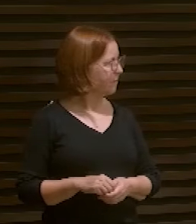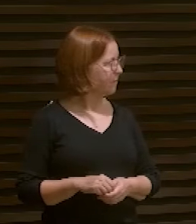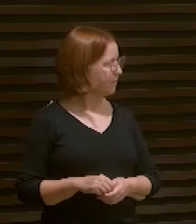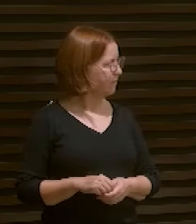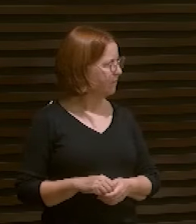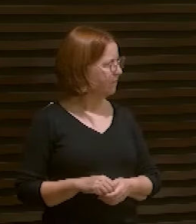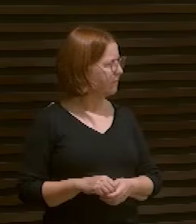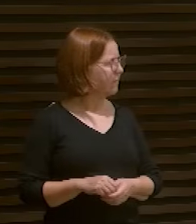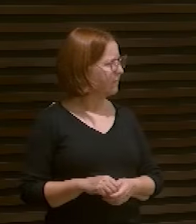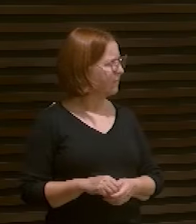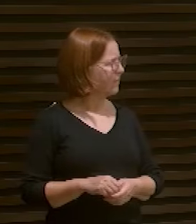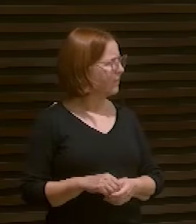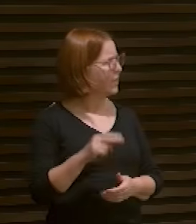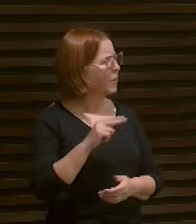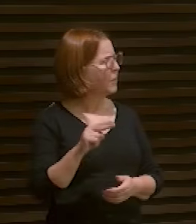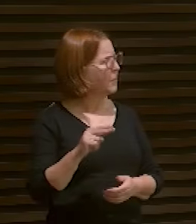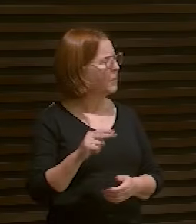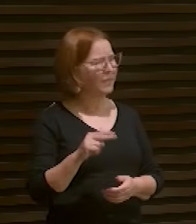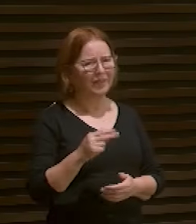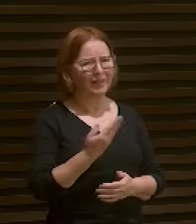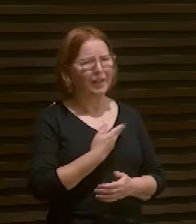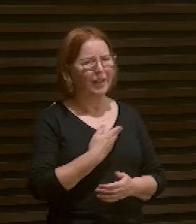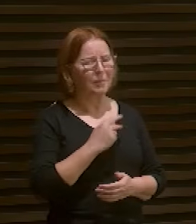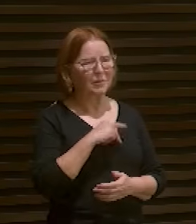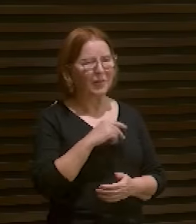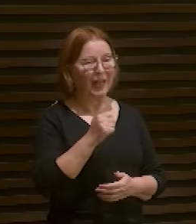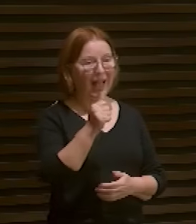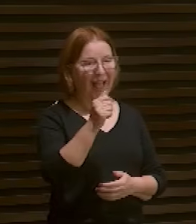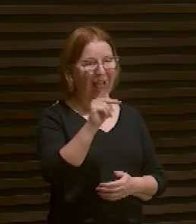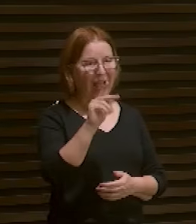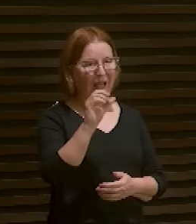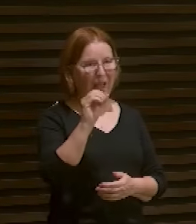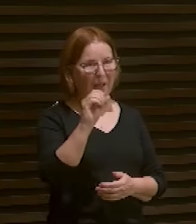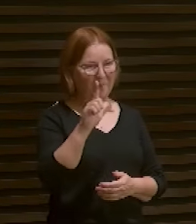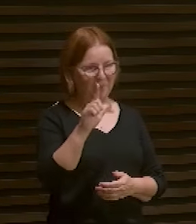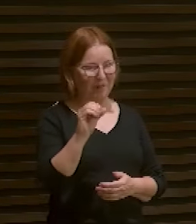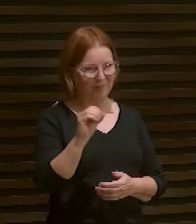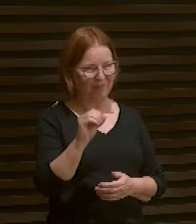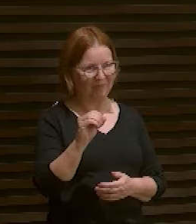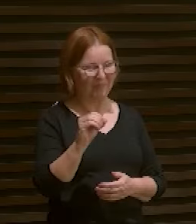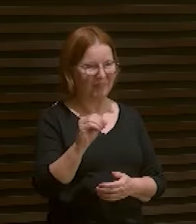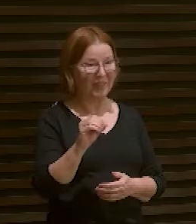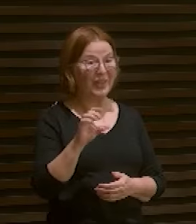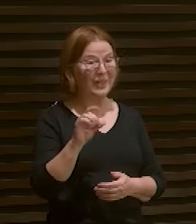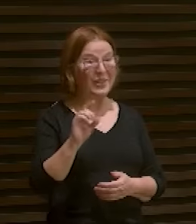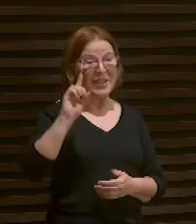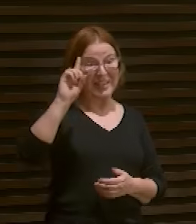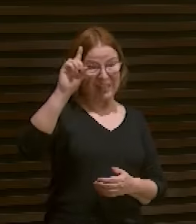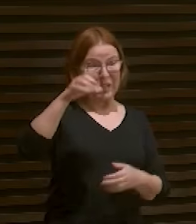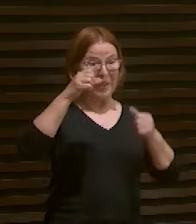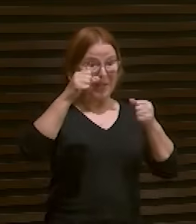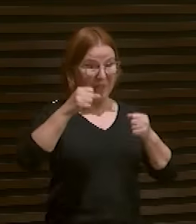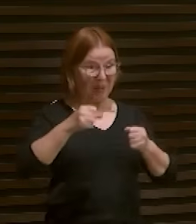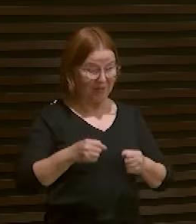Como é que é o nome do outro? Apolo, mas é Deus. É só Deus que pode trazer,